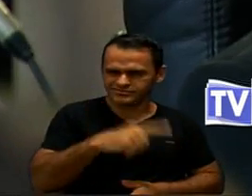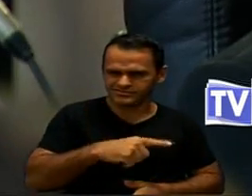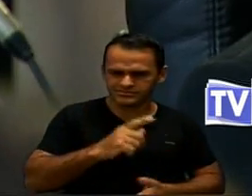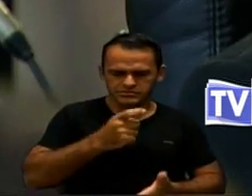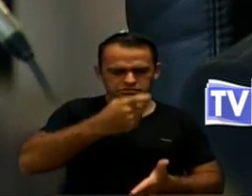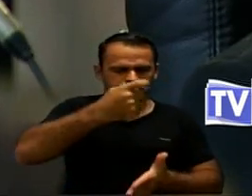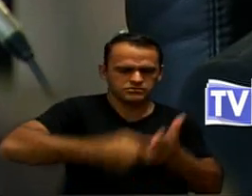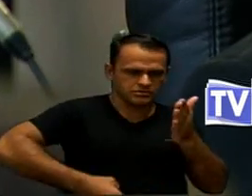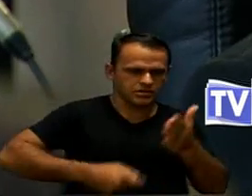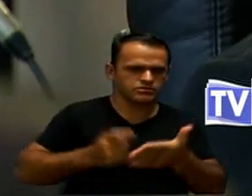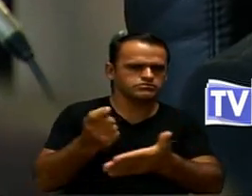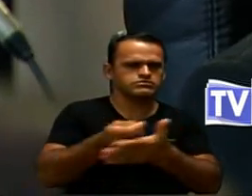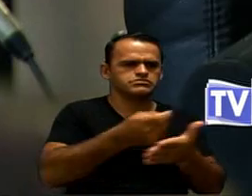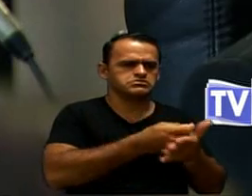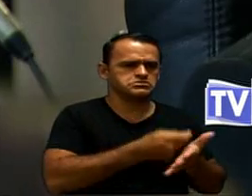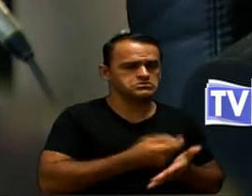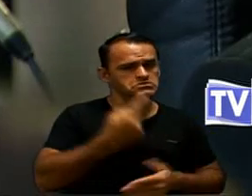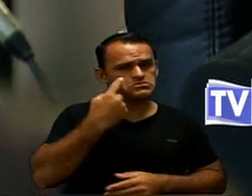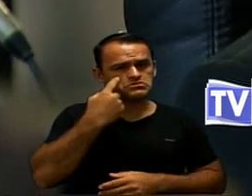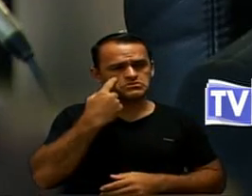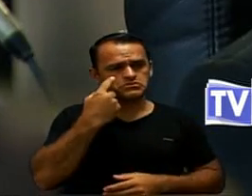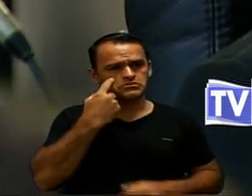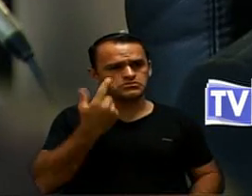ser que tenha até um outro...